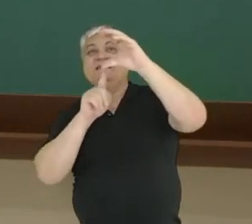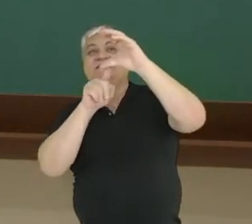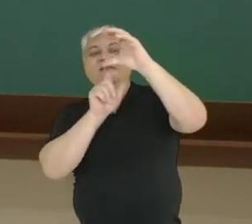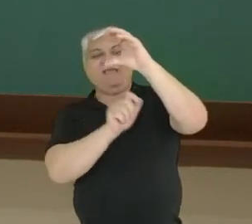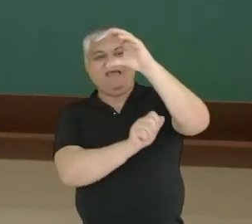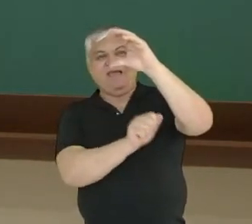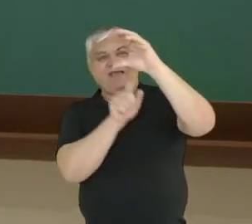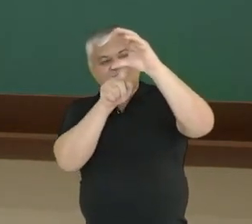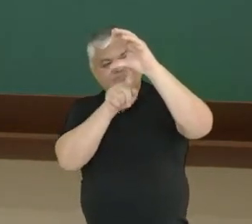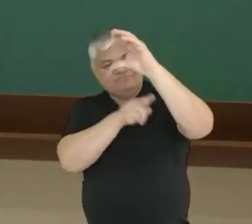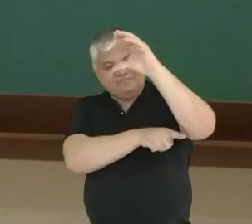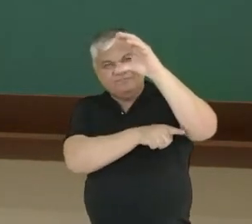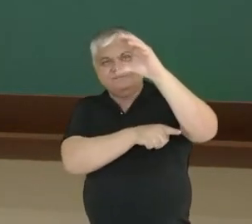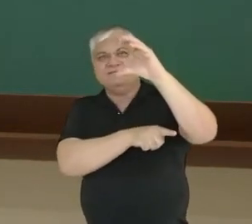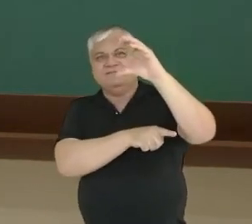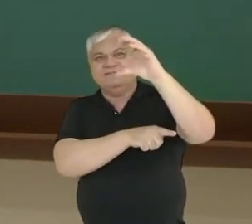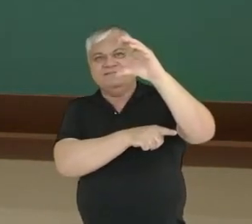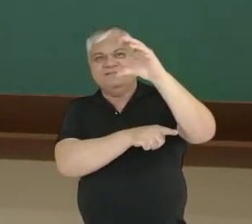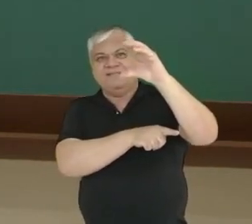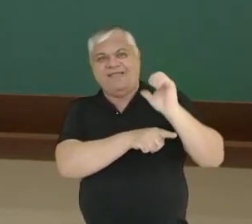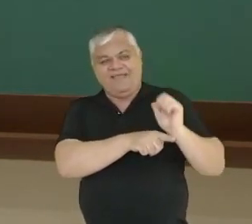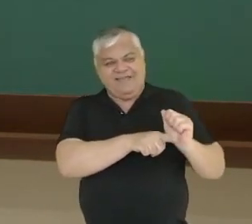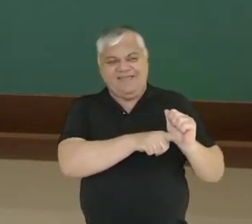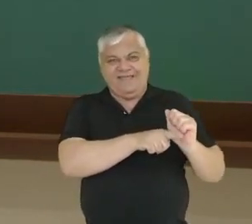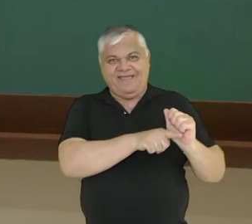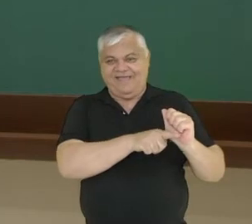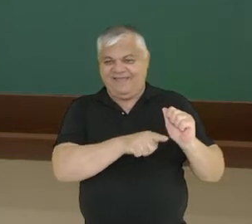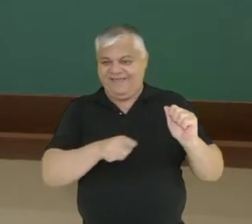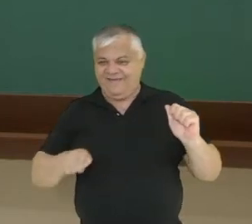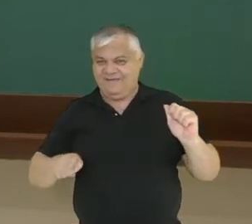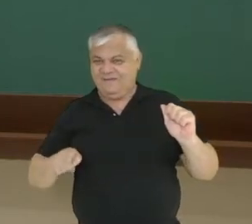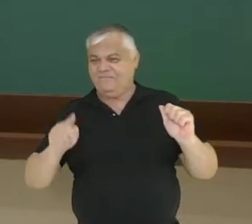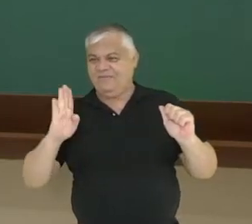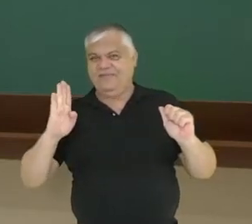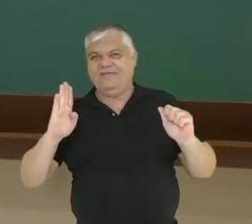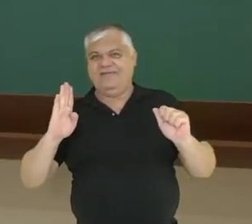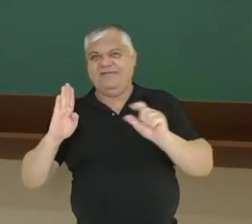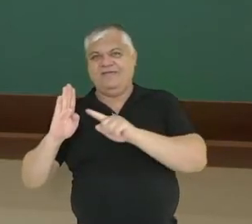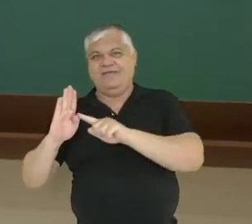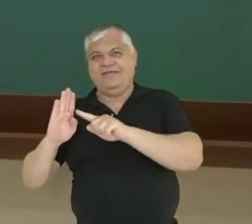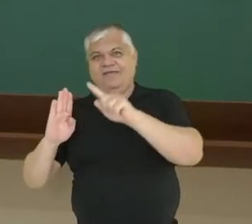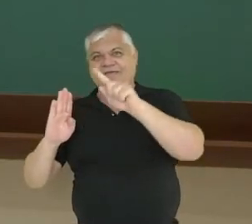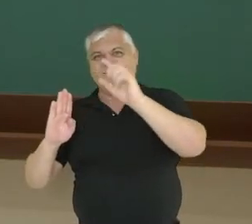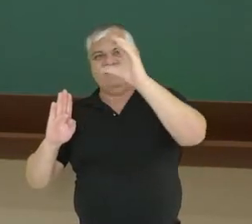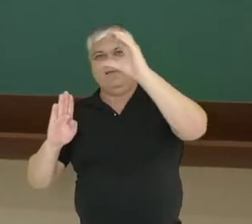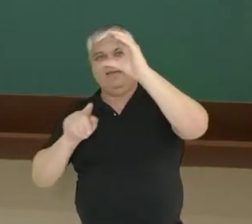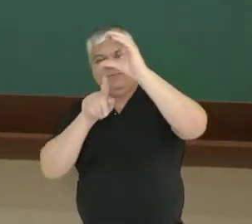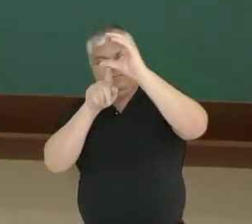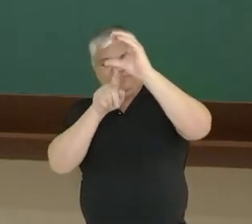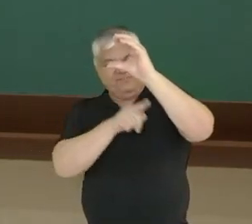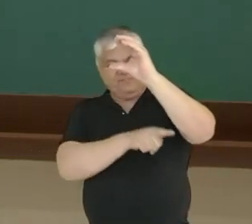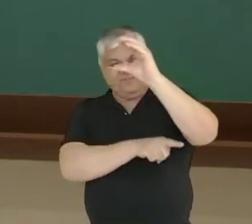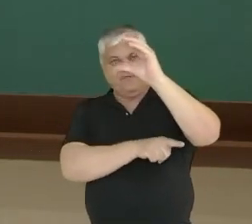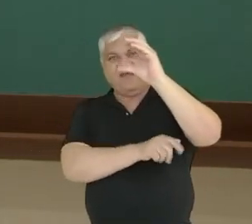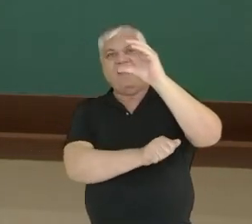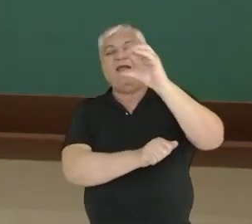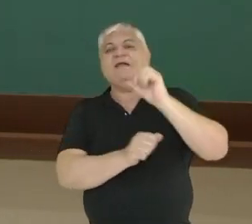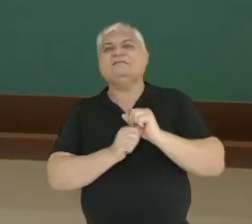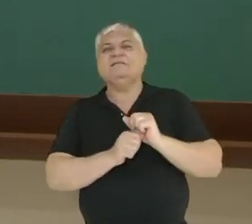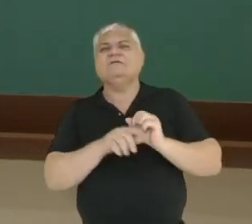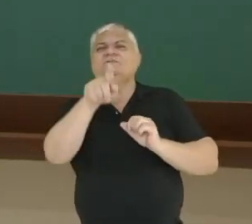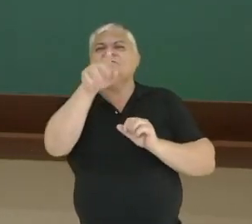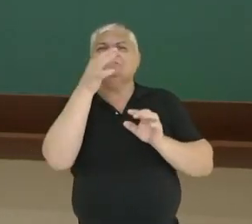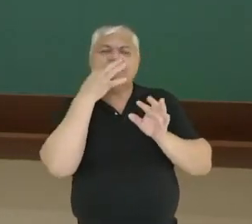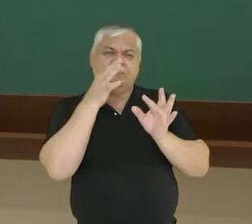AC. E se vocês pegarem agora a régua e medir certinho aqui cada um desses